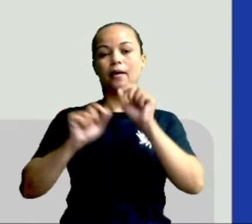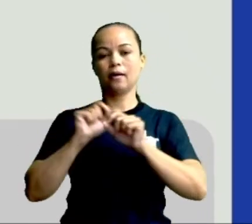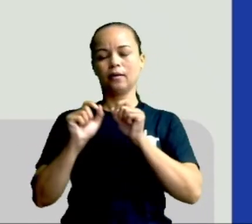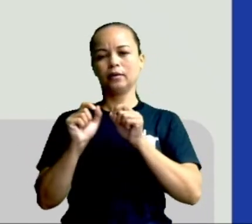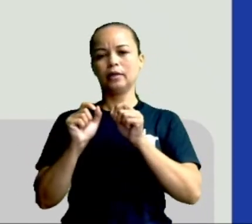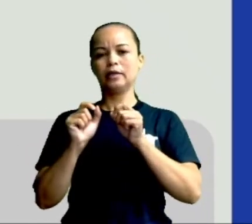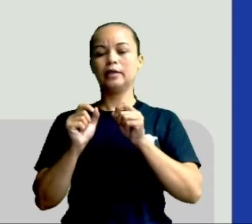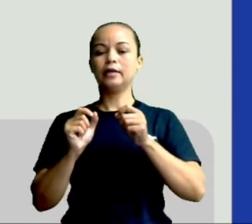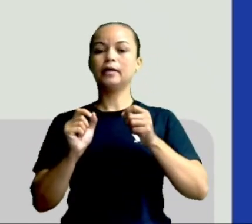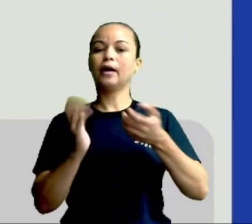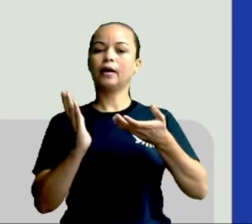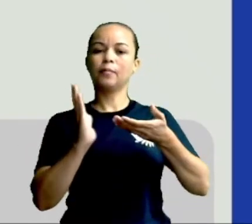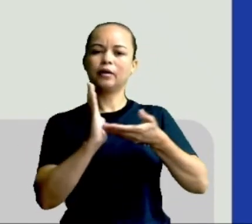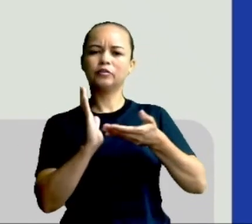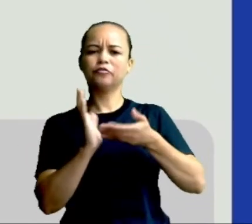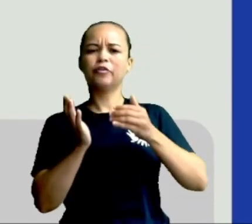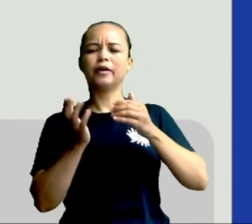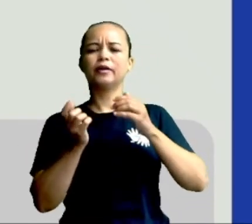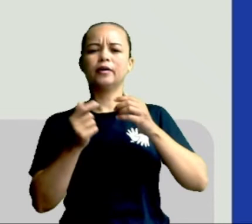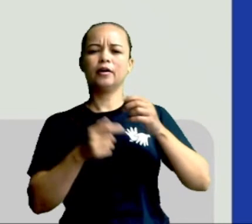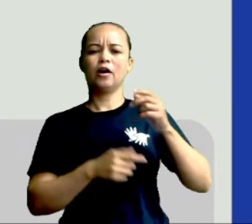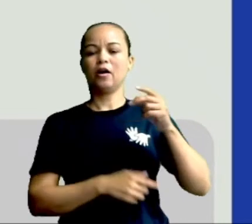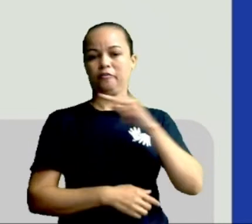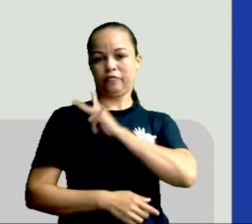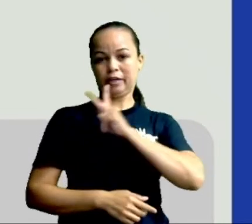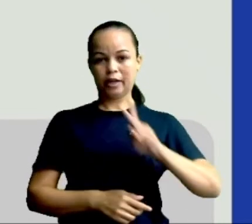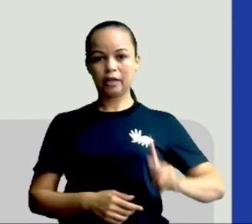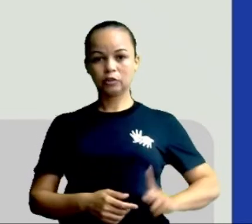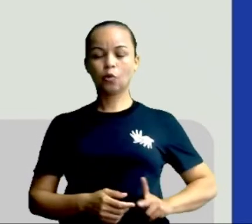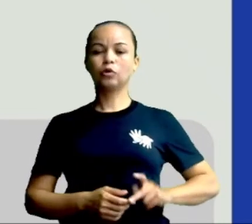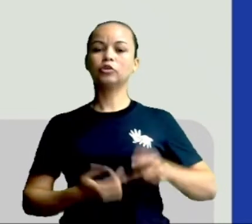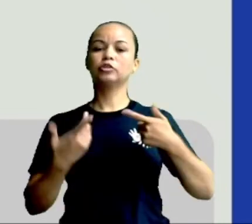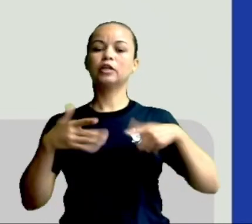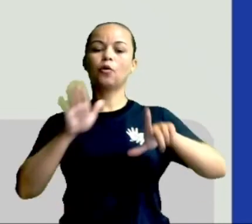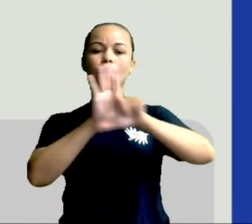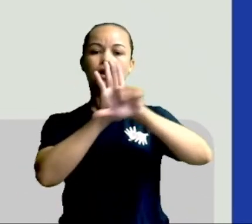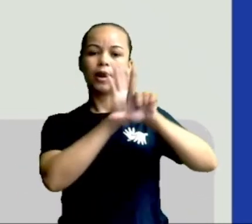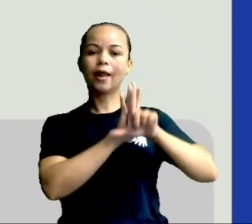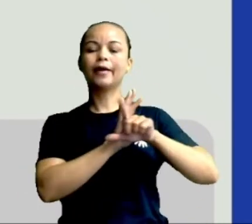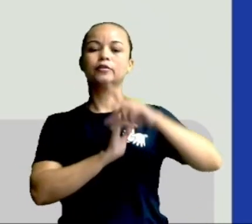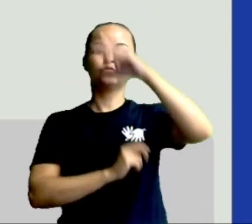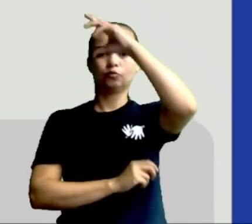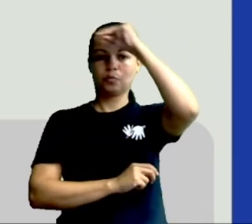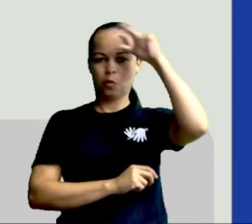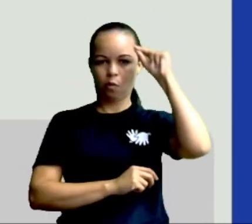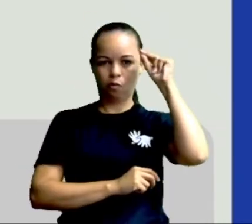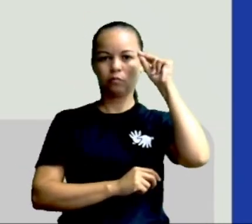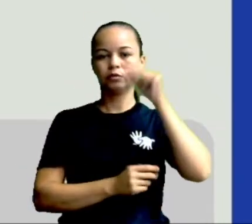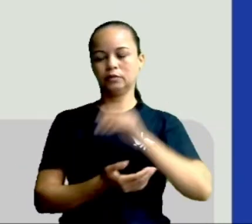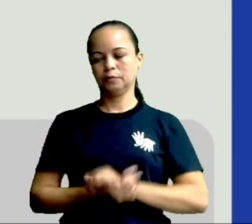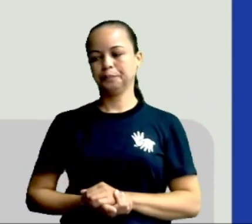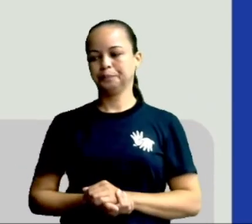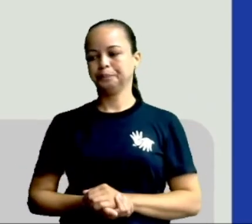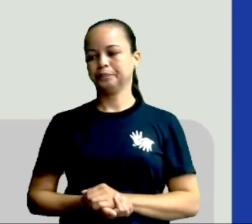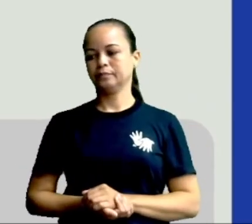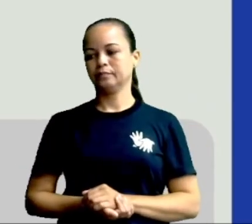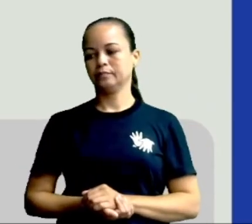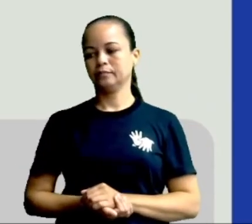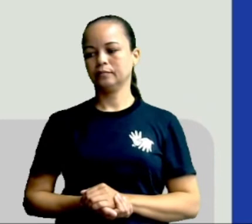Câmara dos Vereadores que vão formular as leis que vão reger o município tá